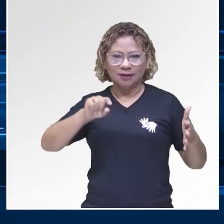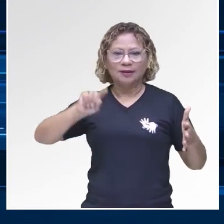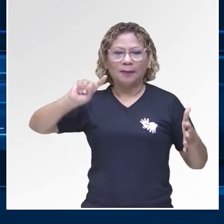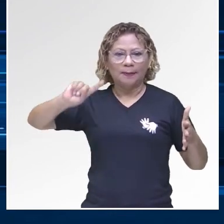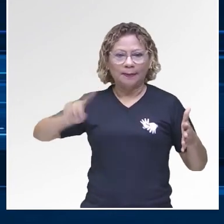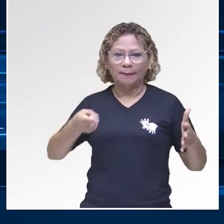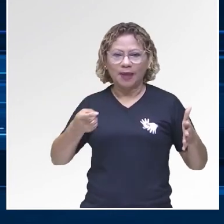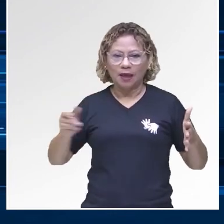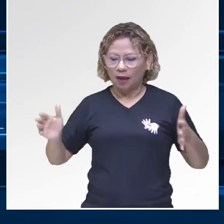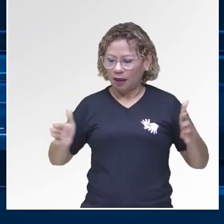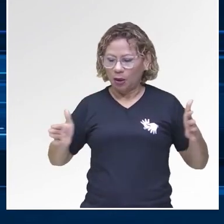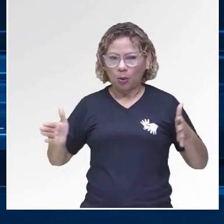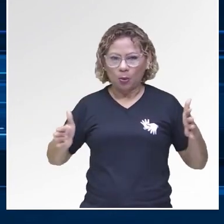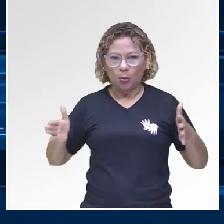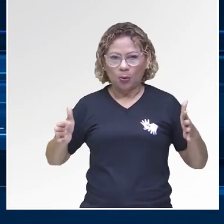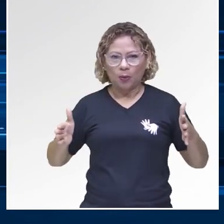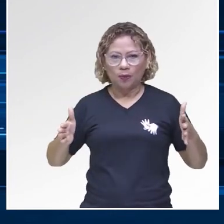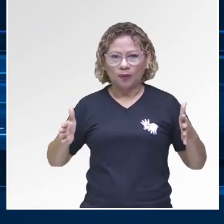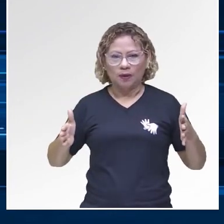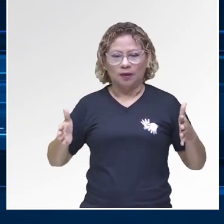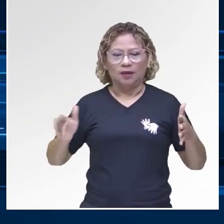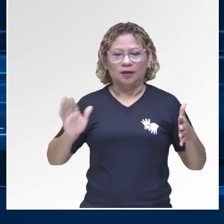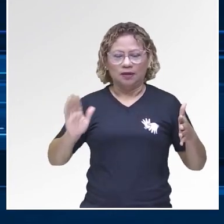Então, a primeira coisa que a gente tem que descobrir aqui, ó,